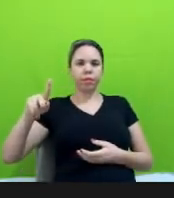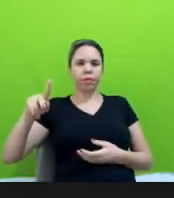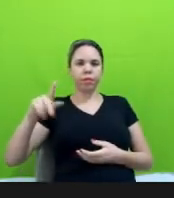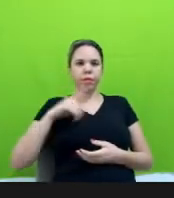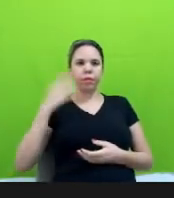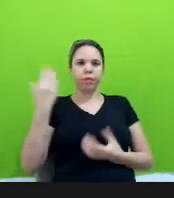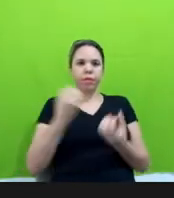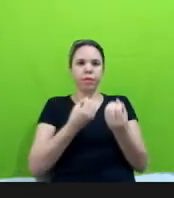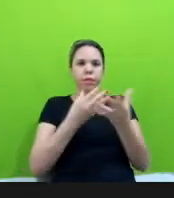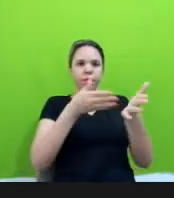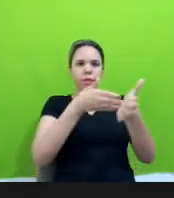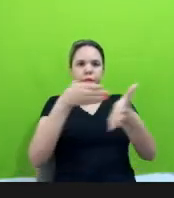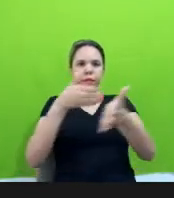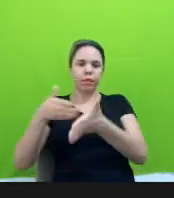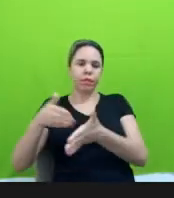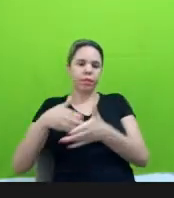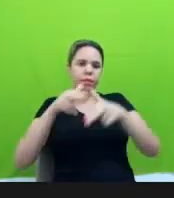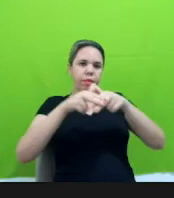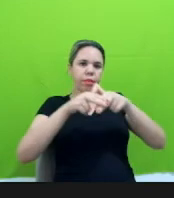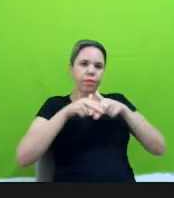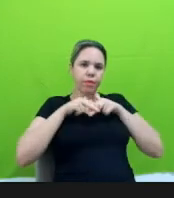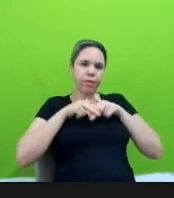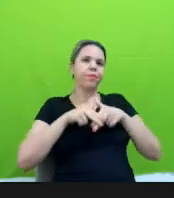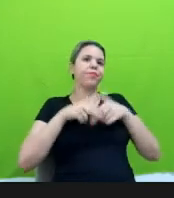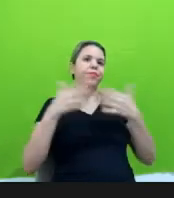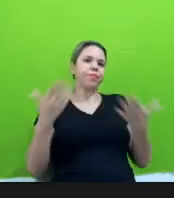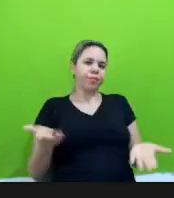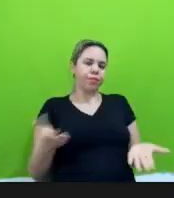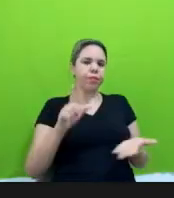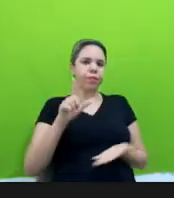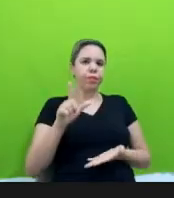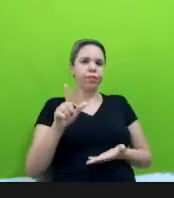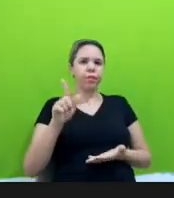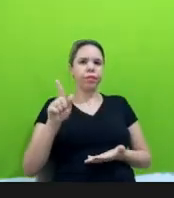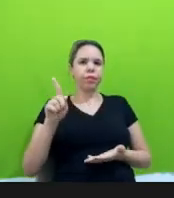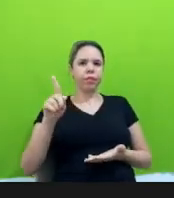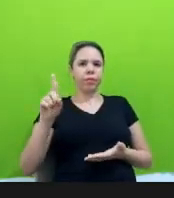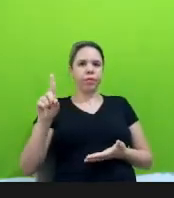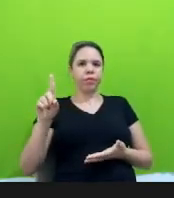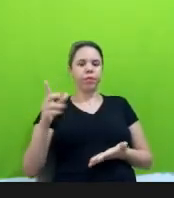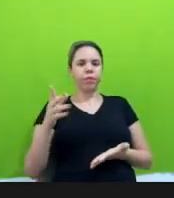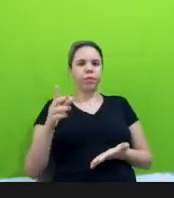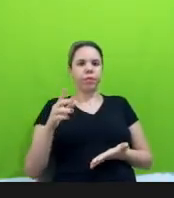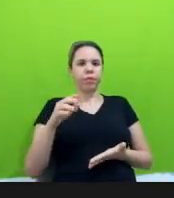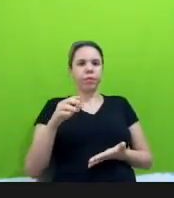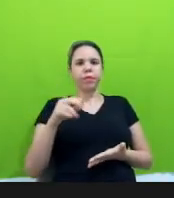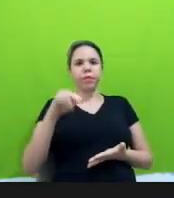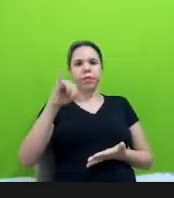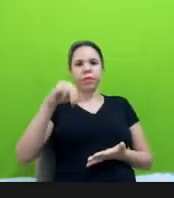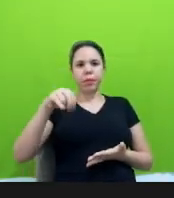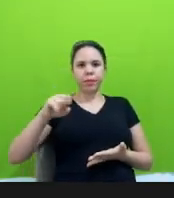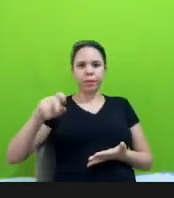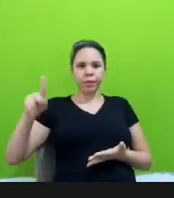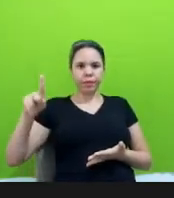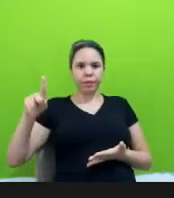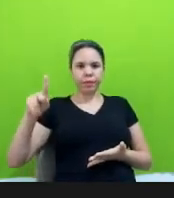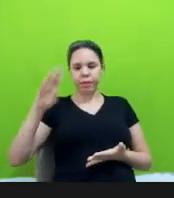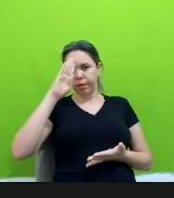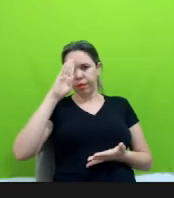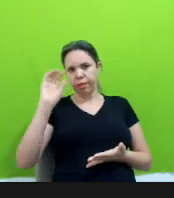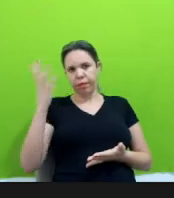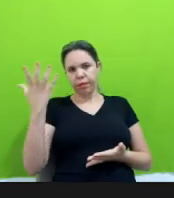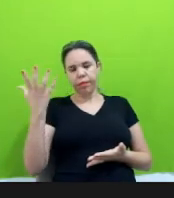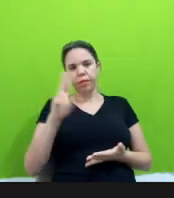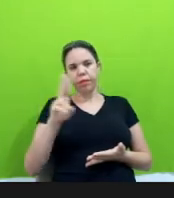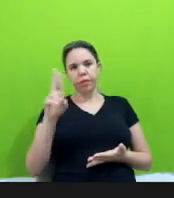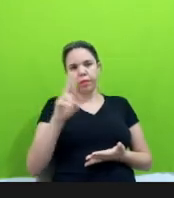dados restritos por causa da LGPD. Esse foi fundamento que o INEP utilizou, né, de forma fundamentada, aliás, né,